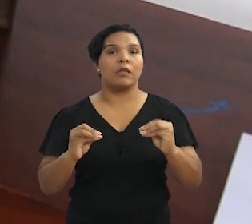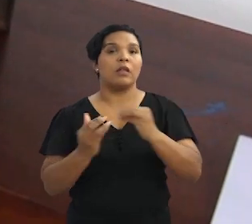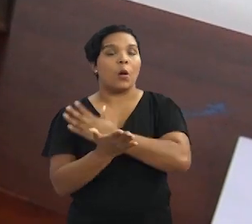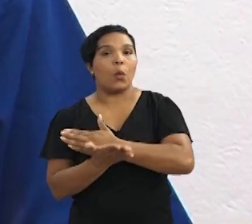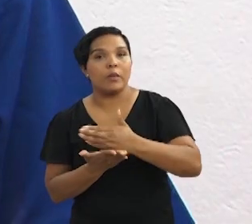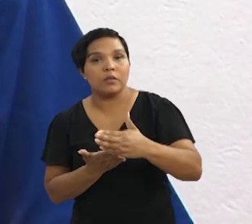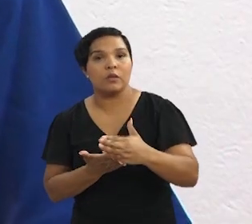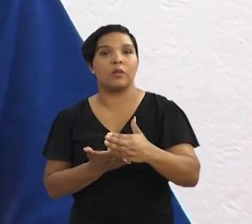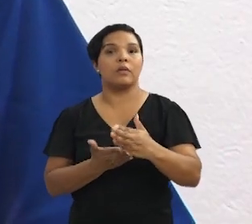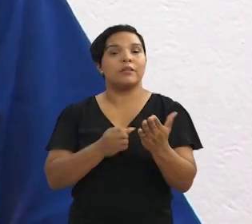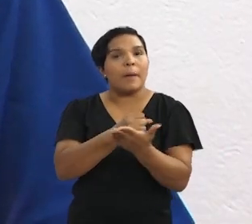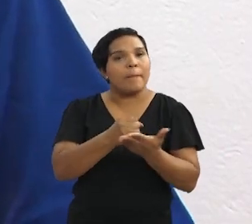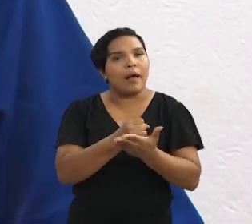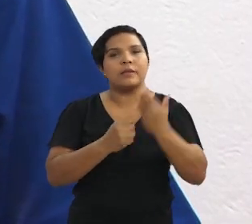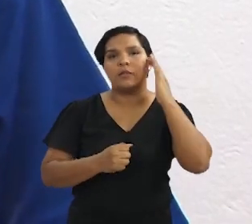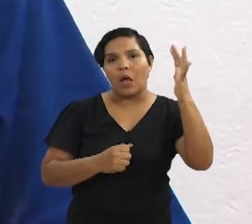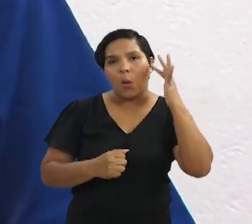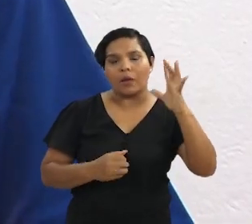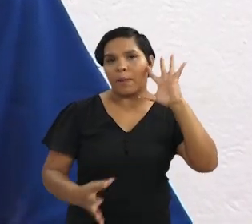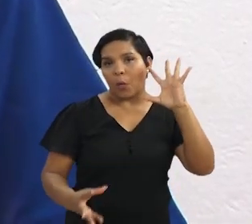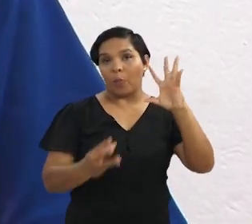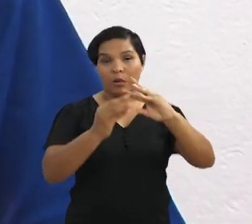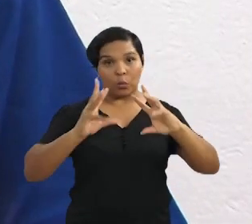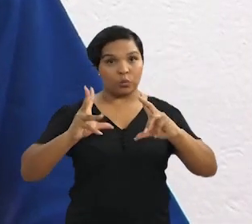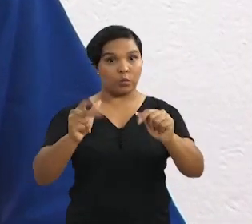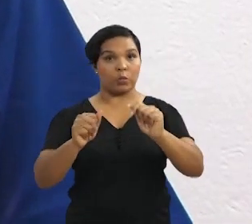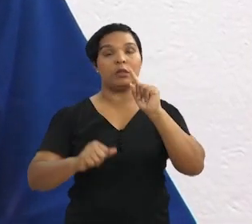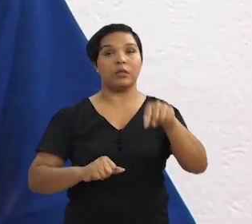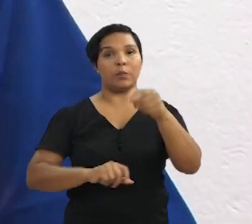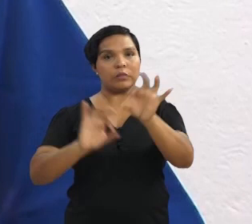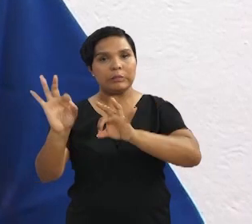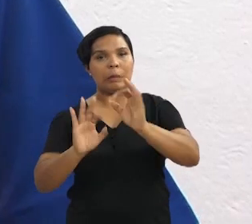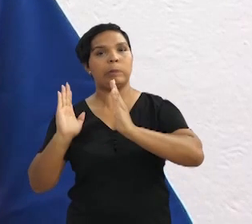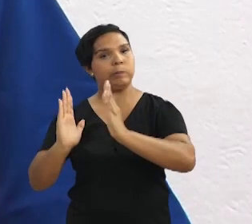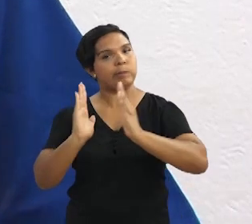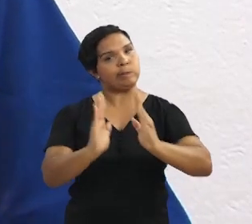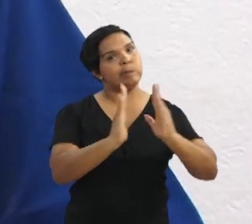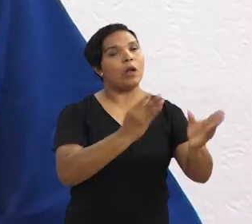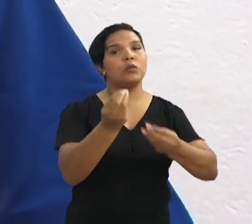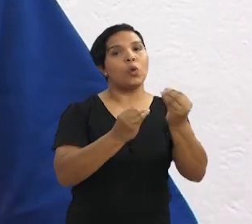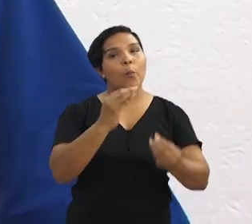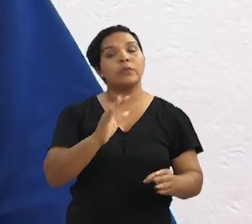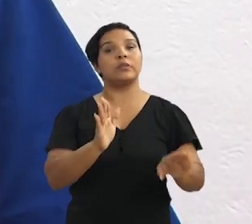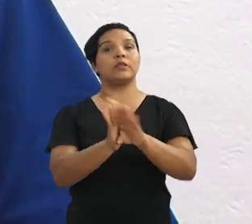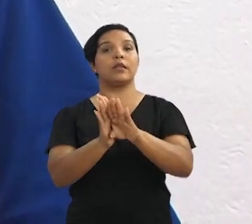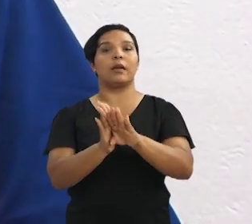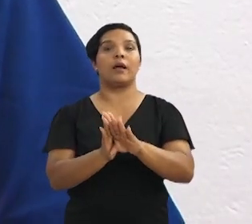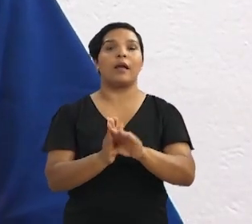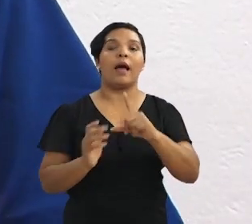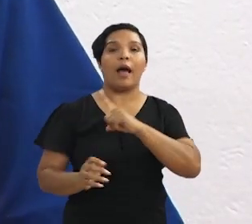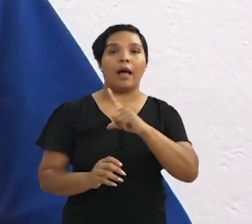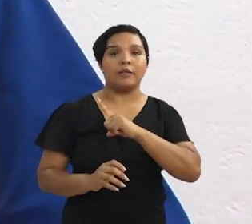gente partiu inicialmente dessa base teórica para compreender o todo e depois a gente foi montando passo a passo de como a gente iria